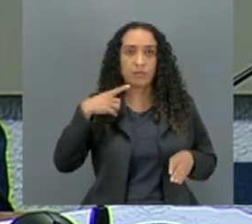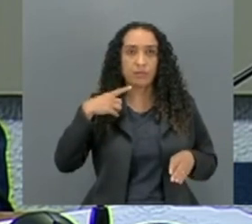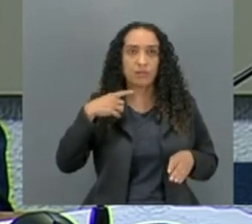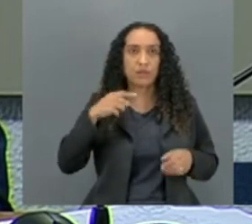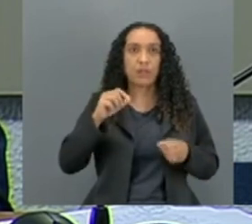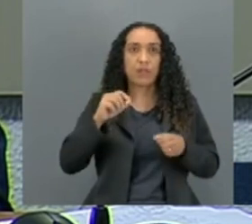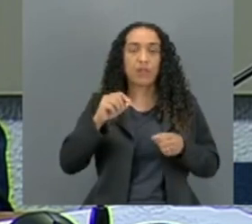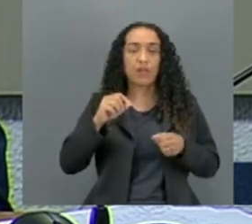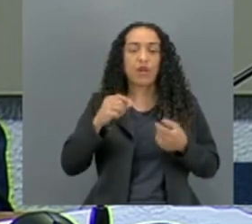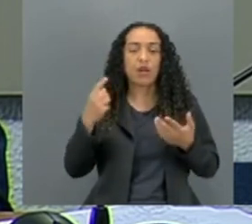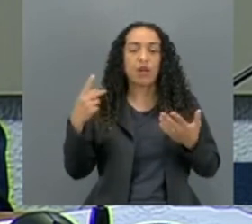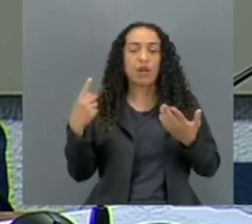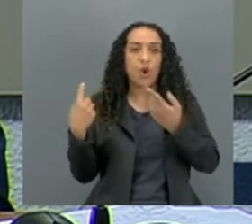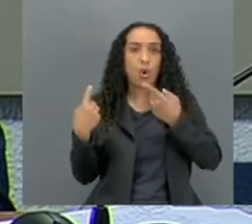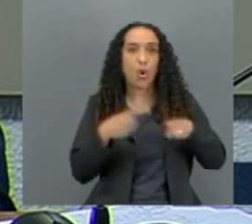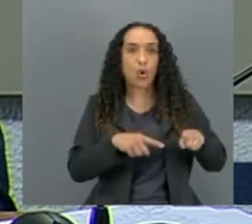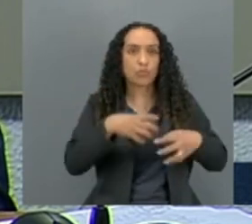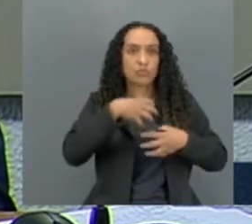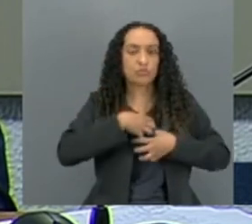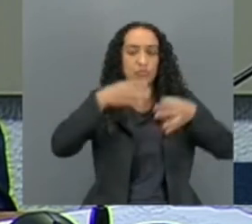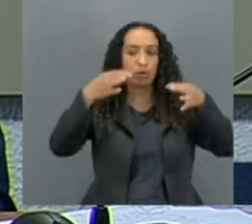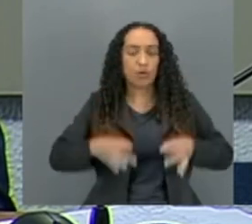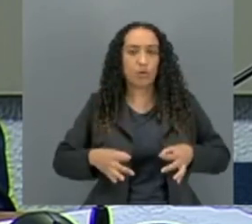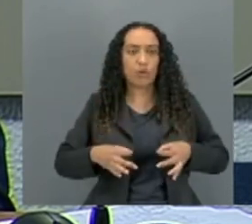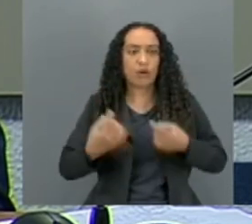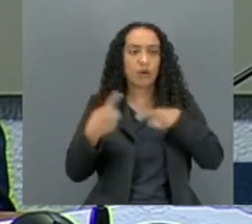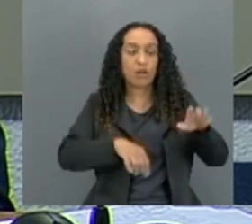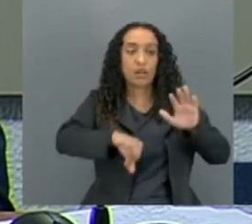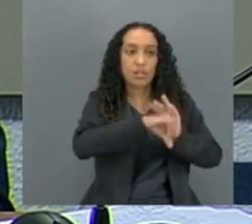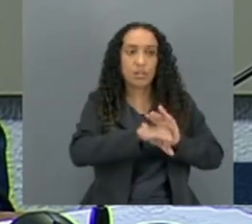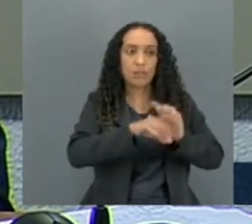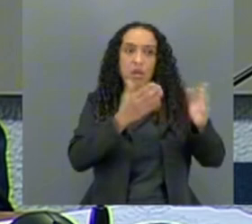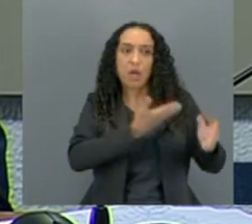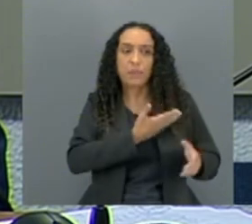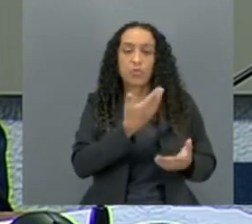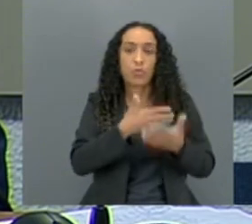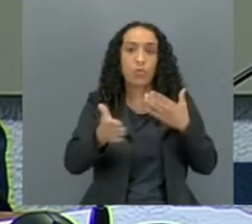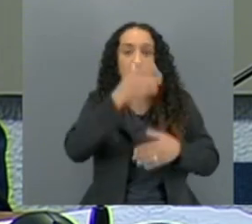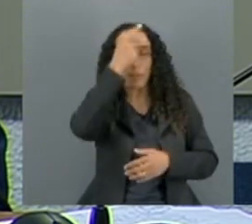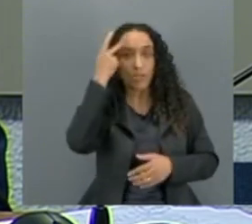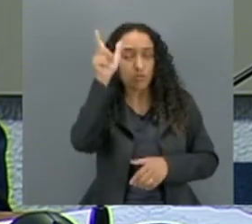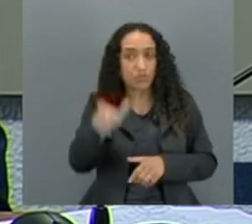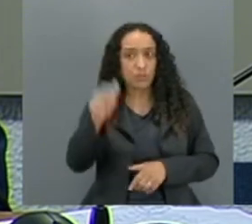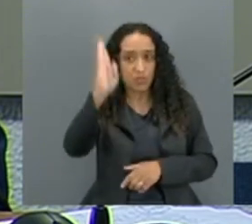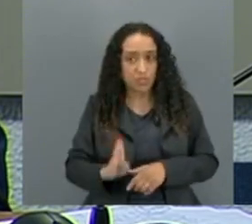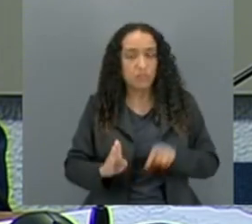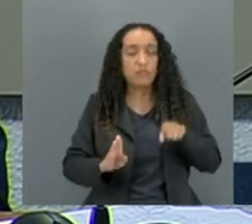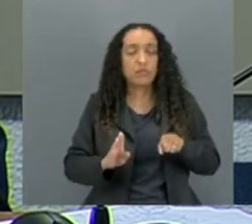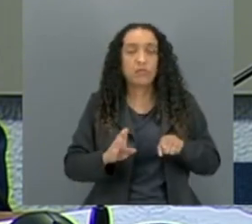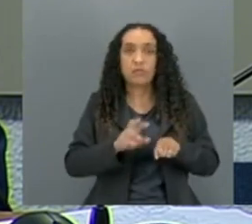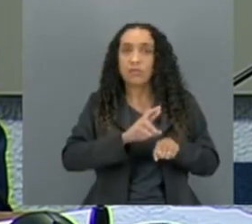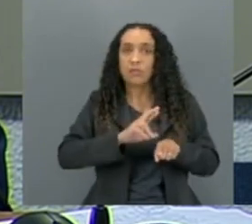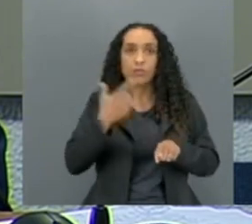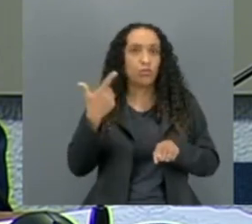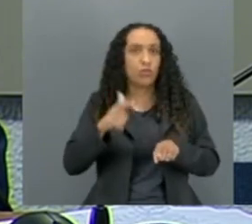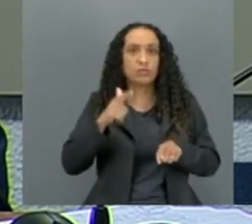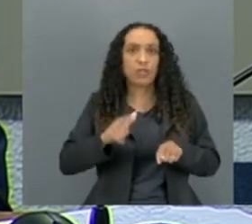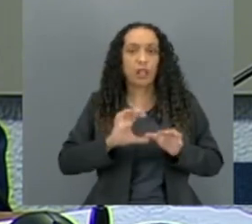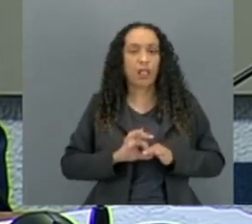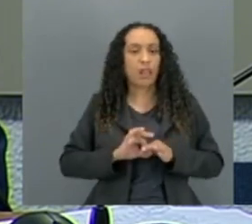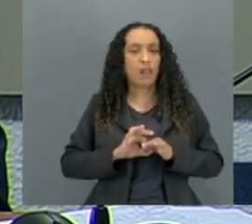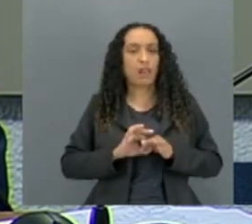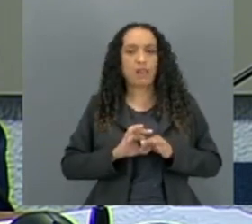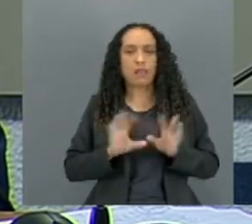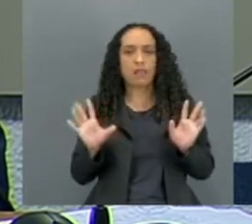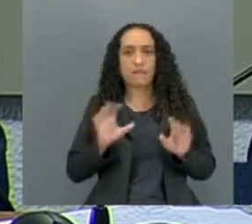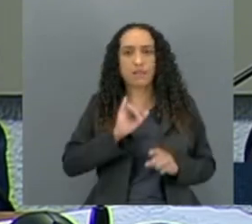cometer um crime contra a honra, seja com relação a um colega, seja com relação a qualquer cidadão brasileiro, ele não tem imunidade com relação a